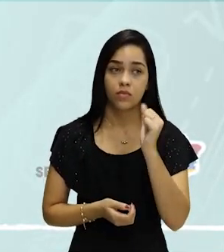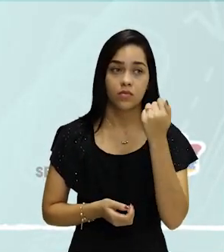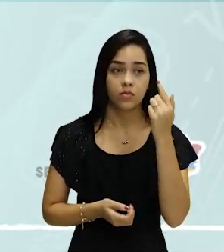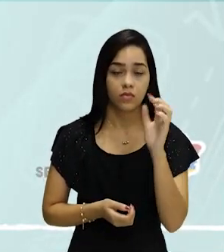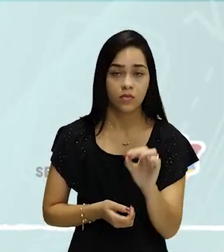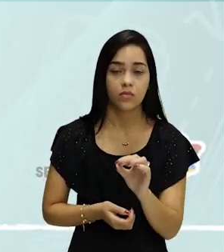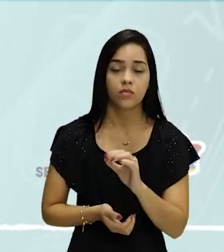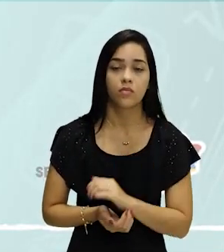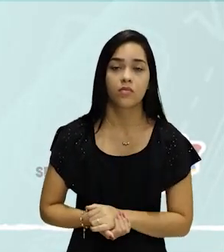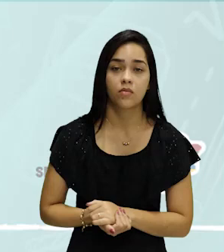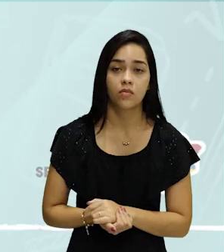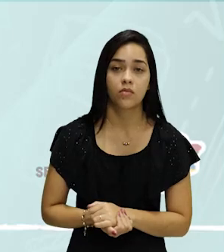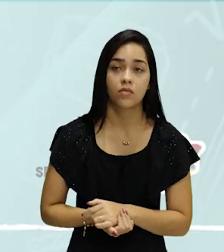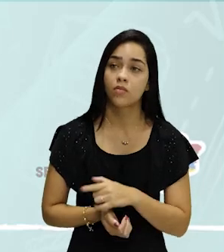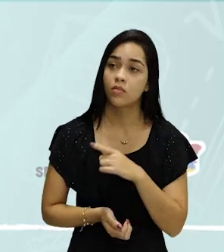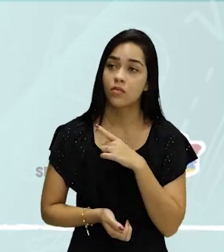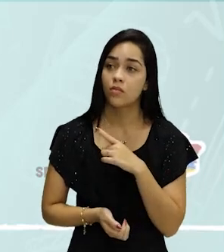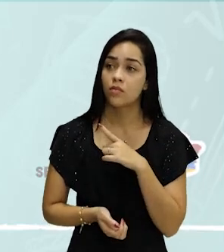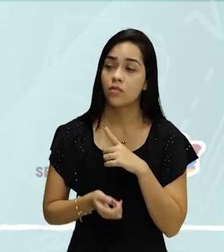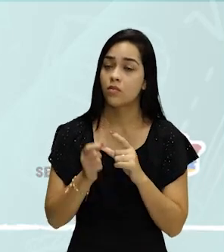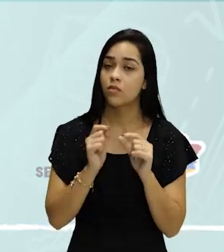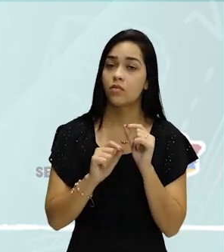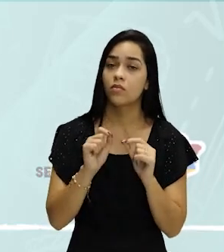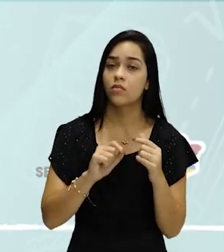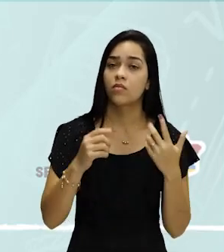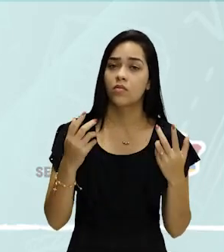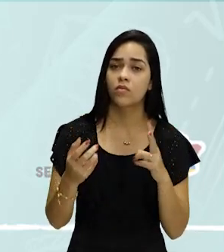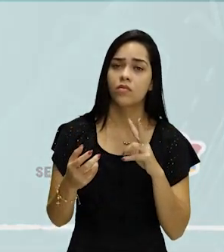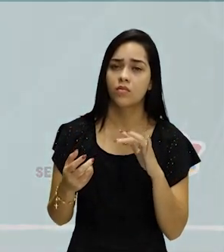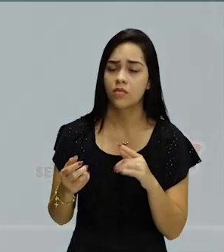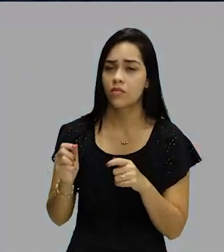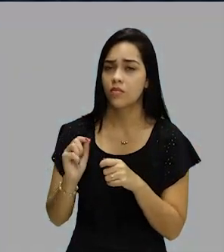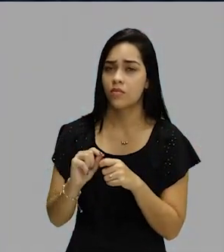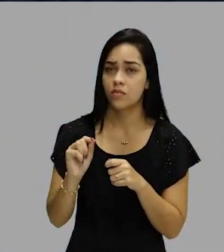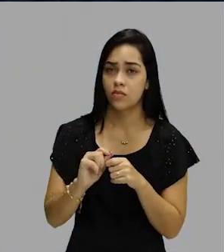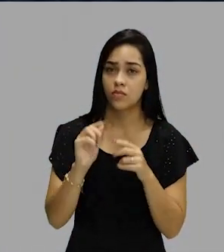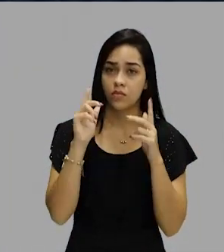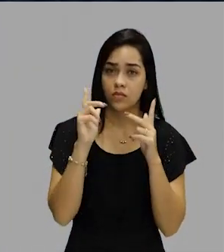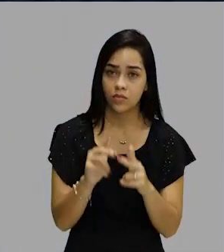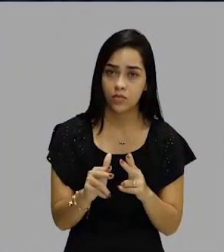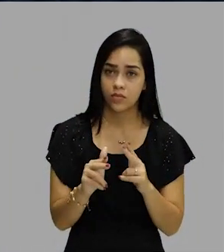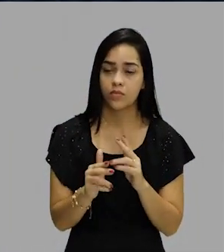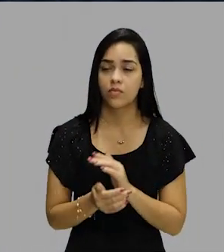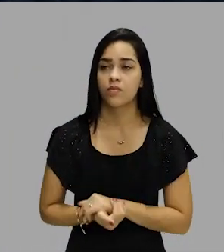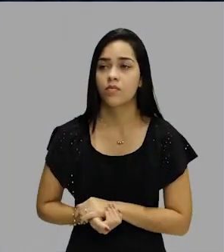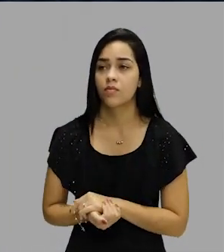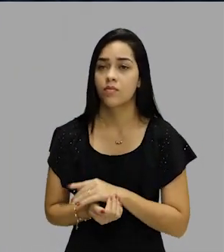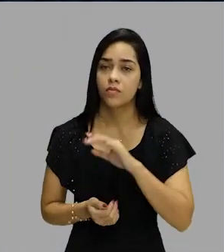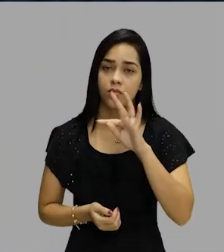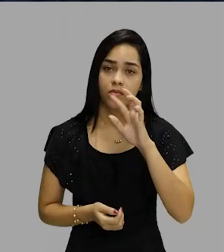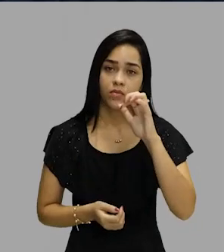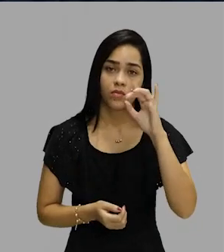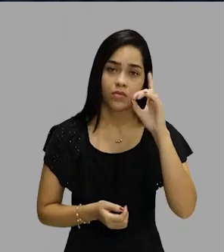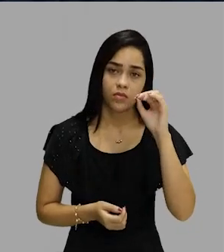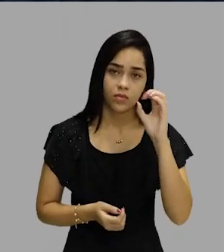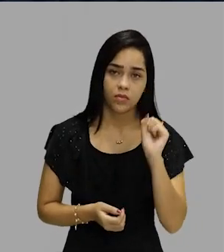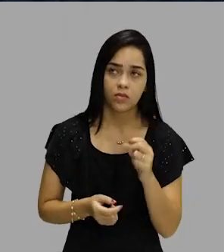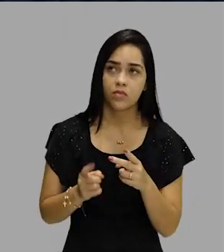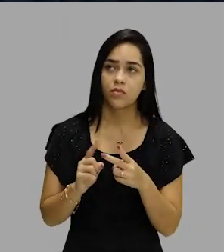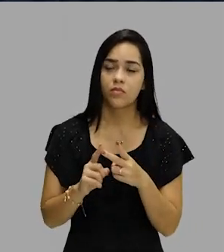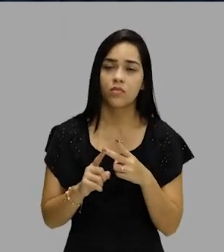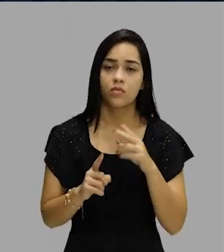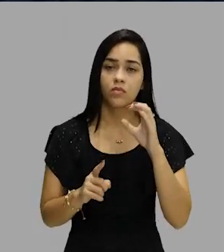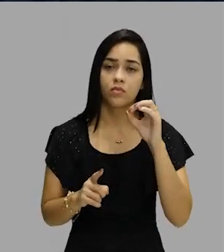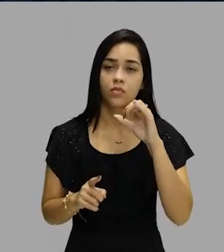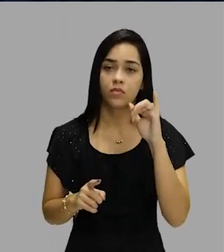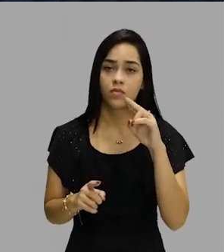Essa lesão, né, ela vai fazer com que os tecidos, como o tecido conjuntivo,